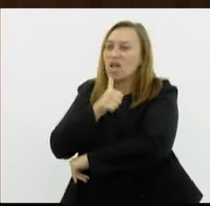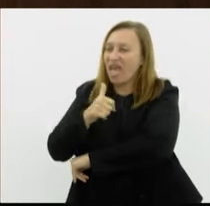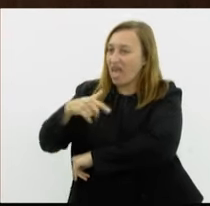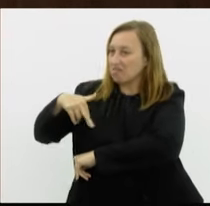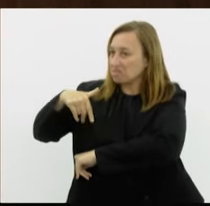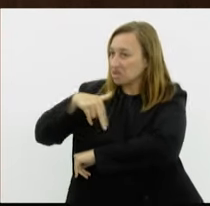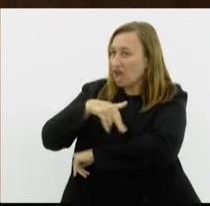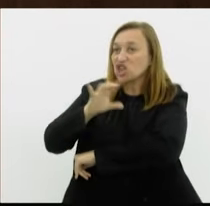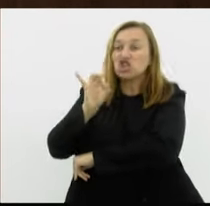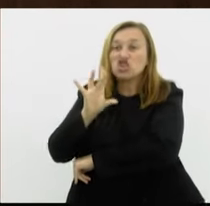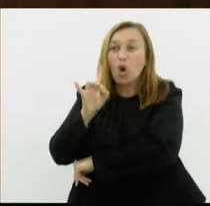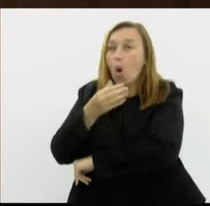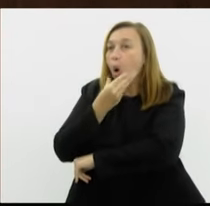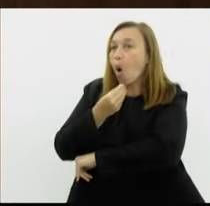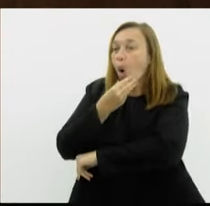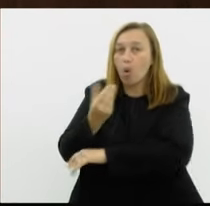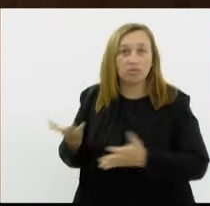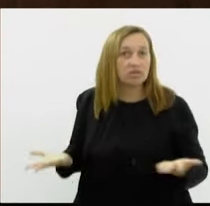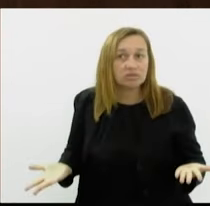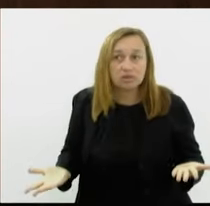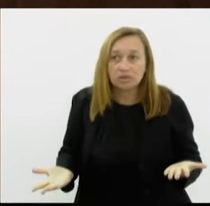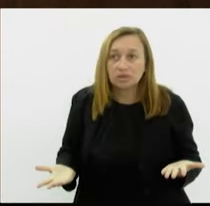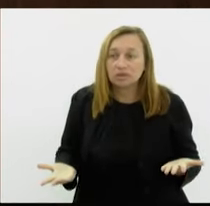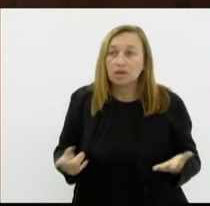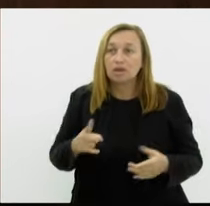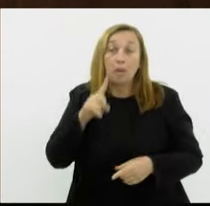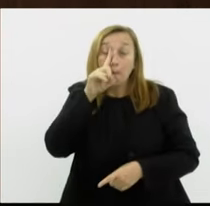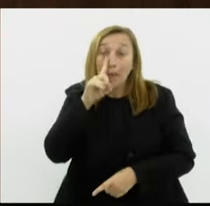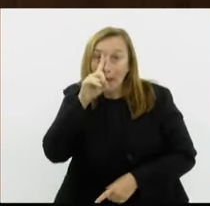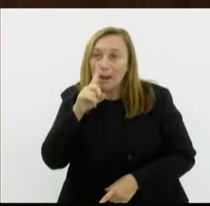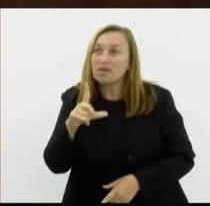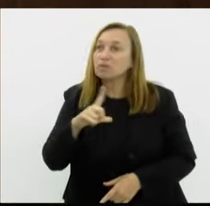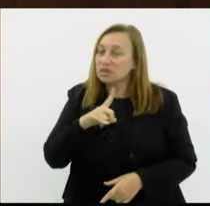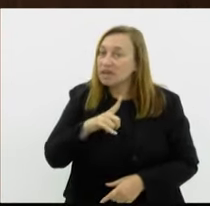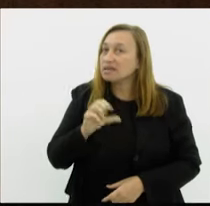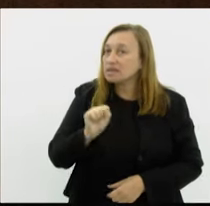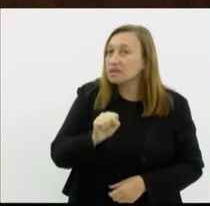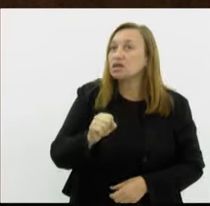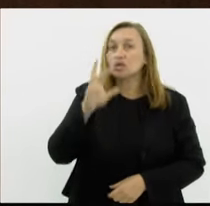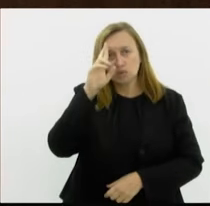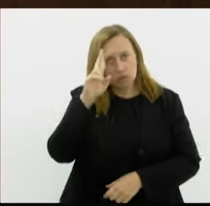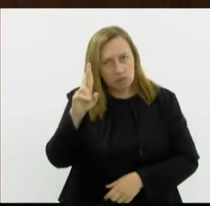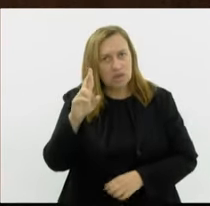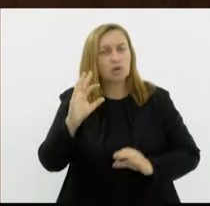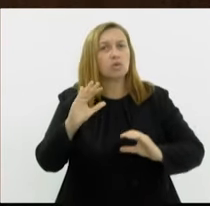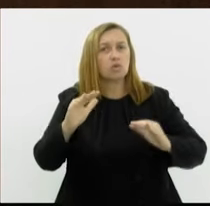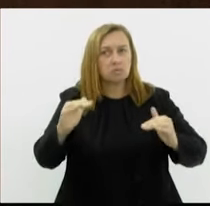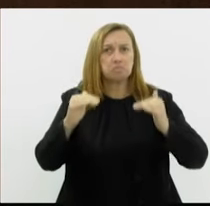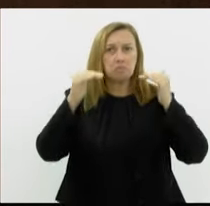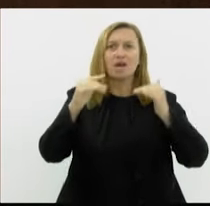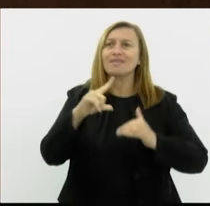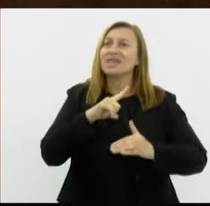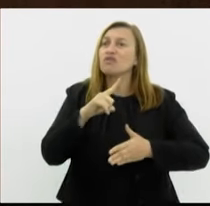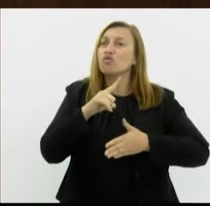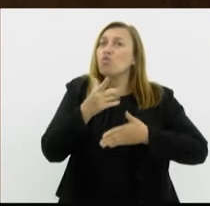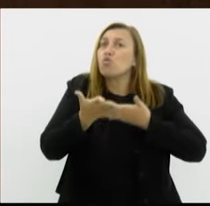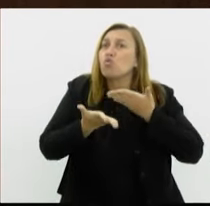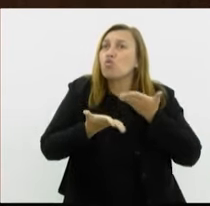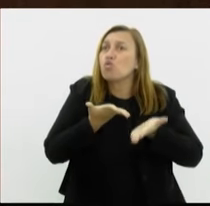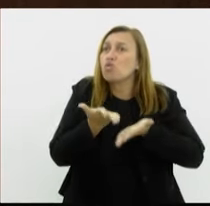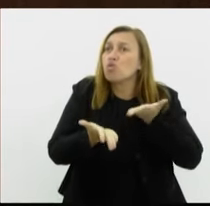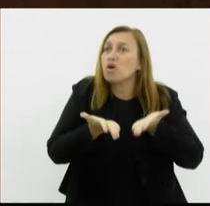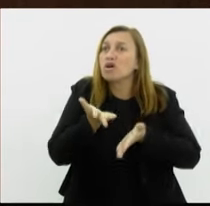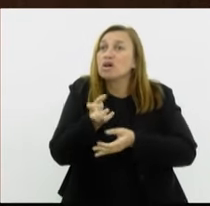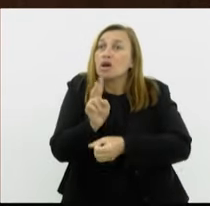homem, correndo risco, porque a gente acaba correndo risco, e Vossa Excelência teve o cuidado de preservar